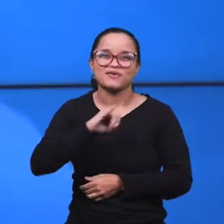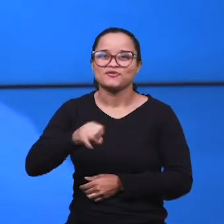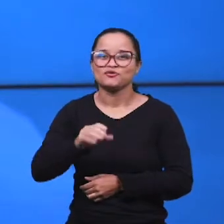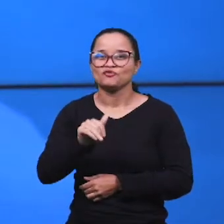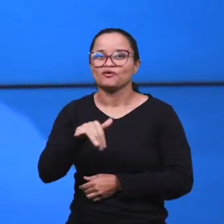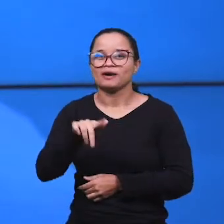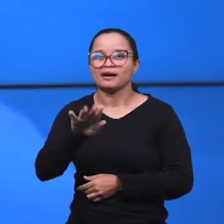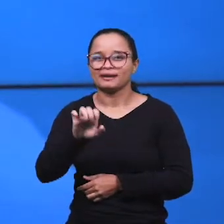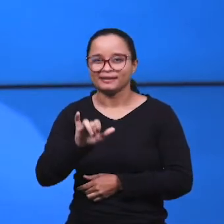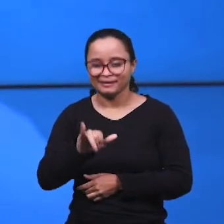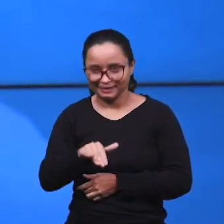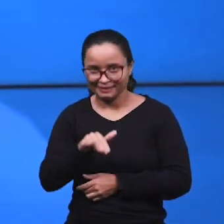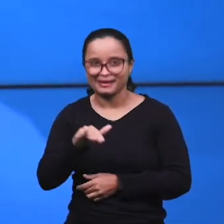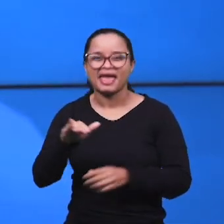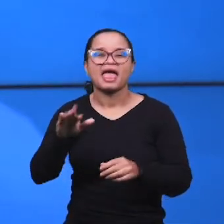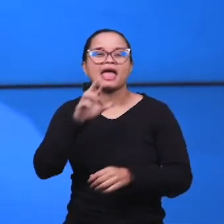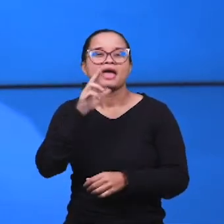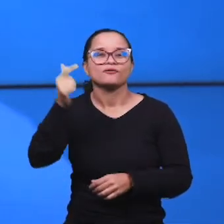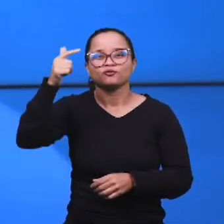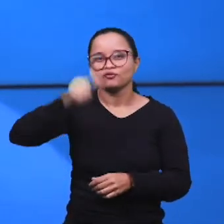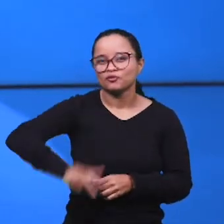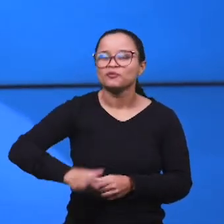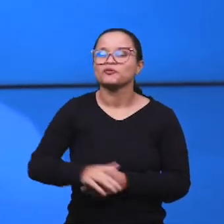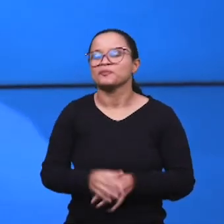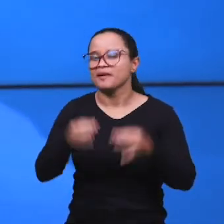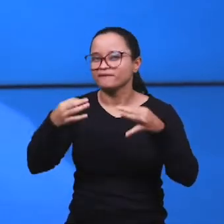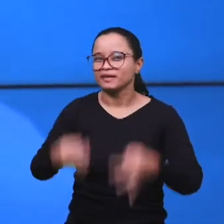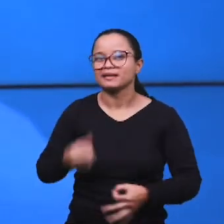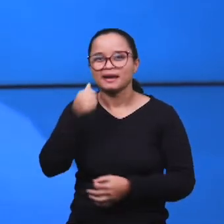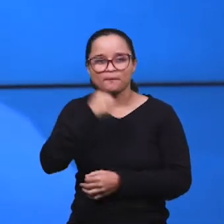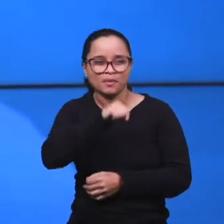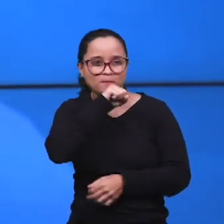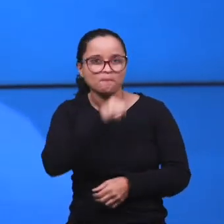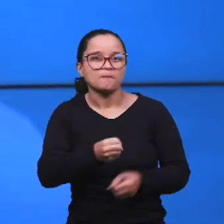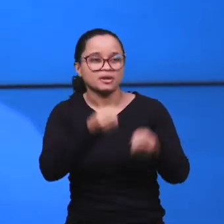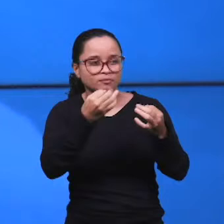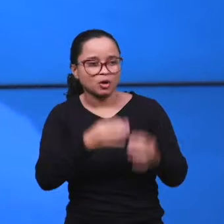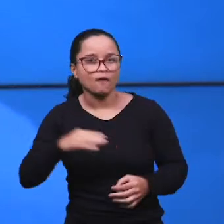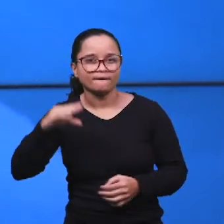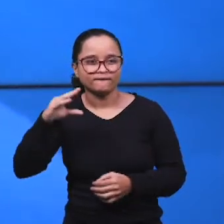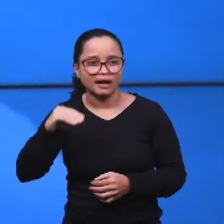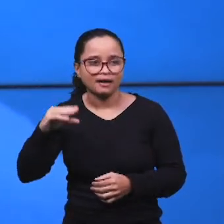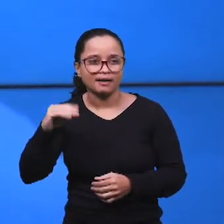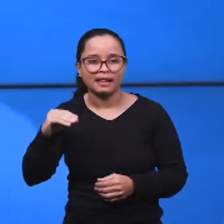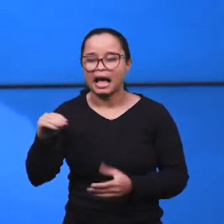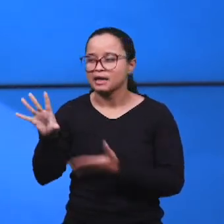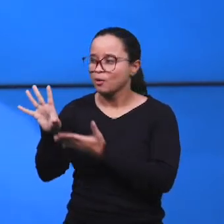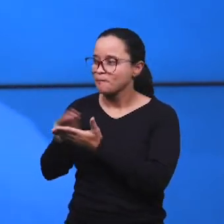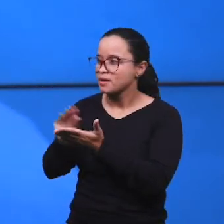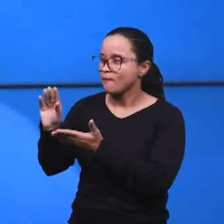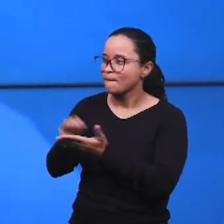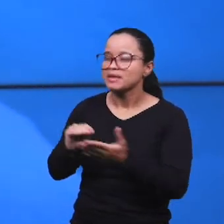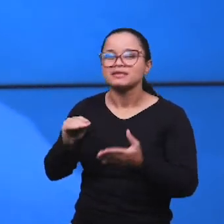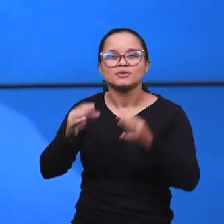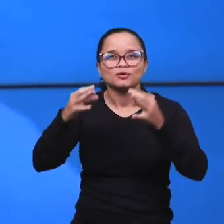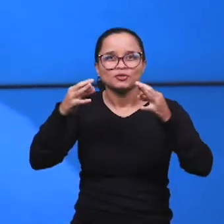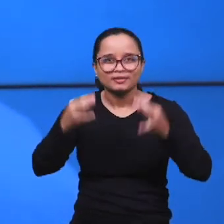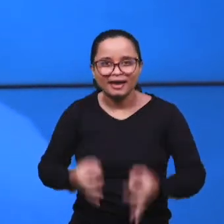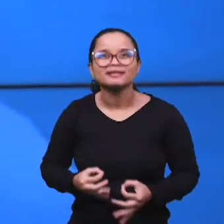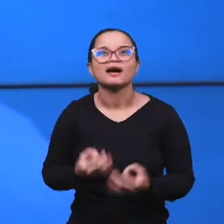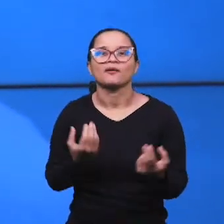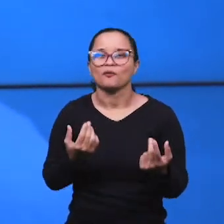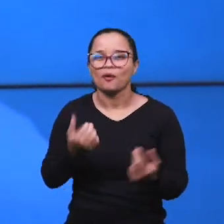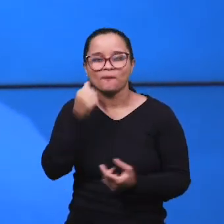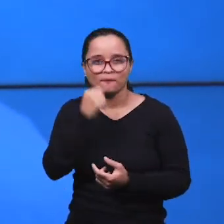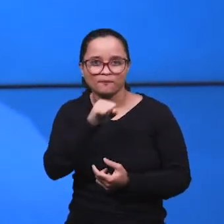repetiu perfeitamente aquilo que a mamãe falou, né? Ela falando, você repetindo muito bem, tudo direitinho, do jeito que